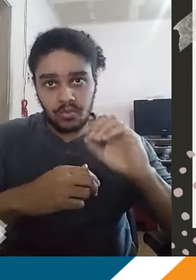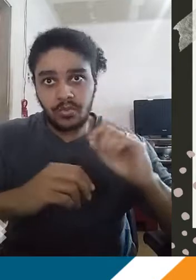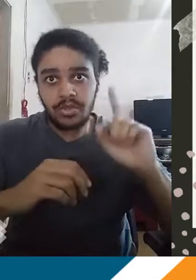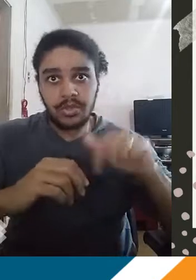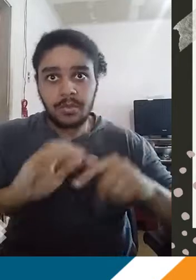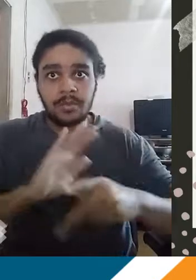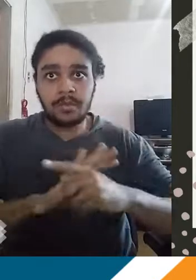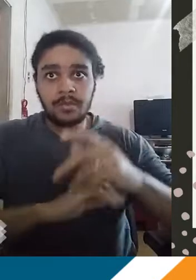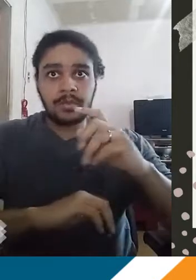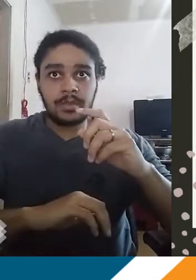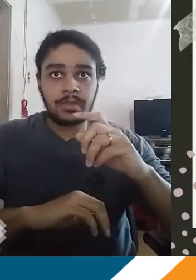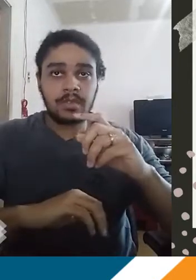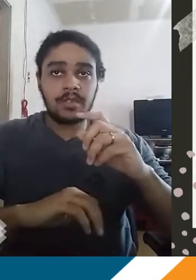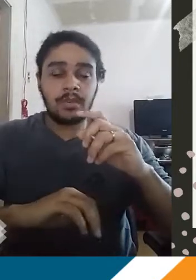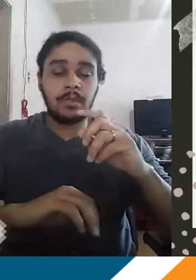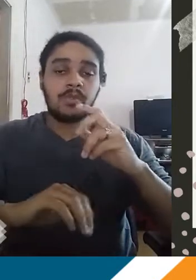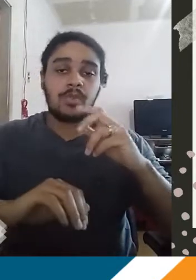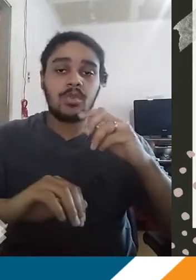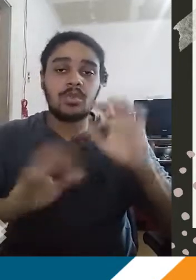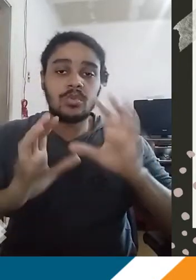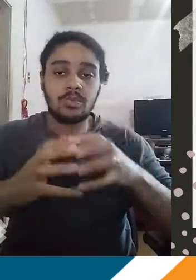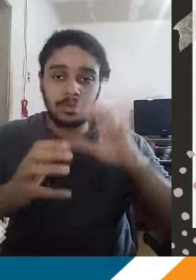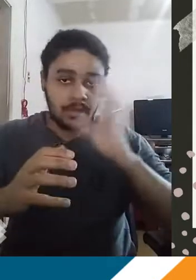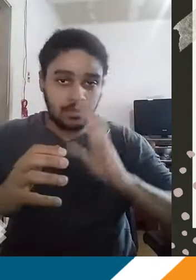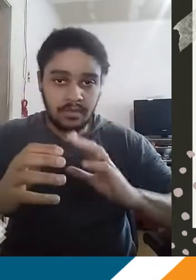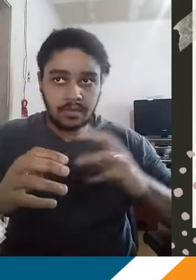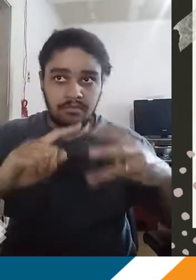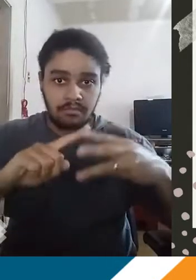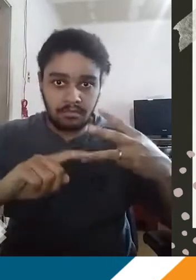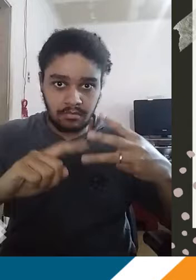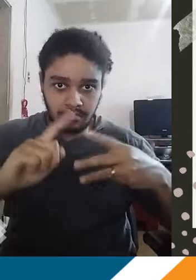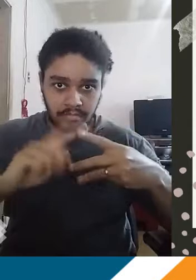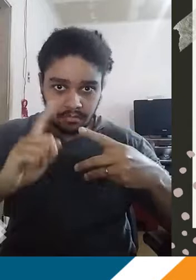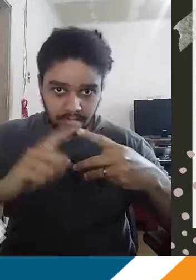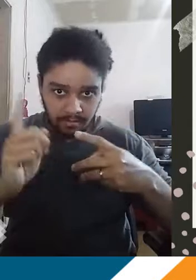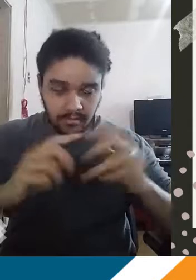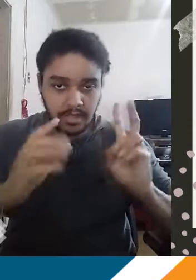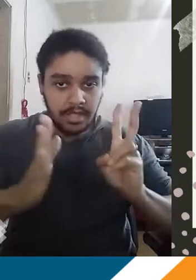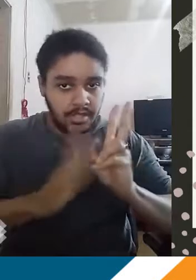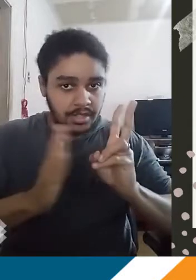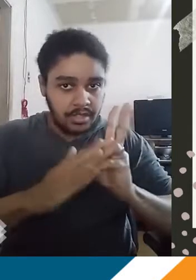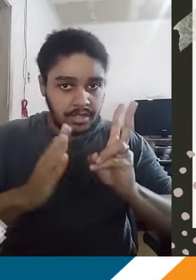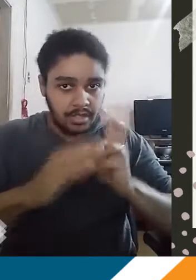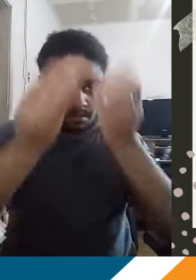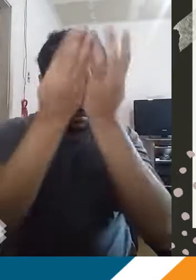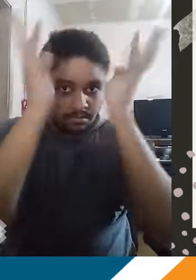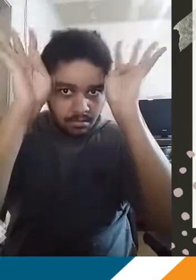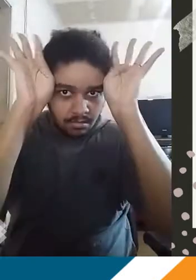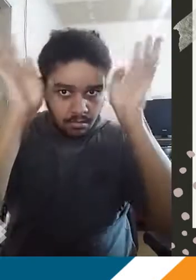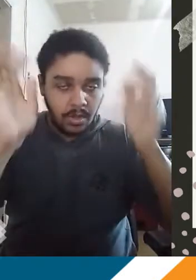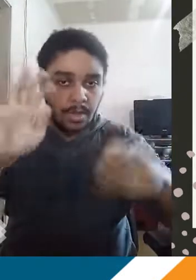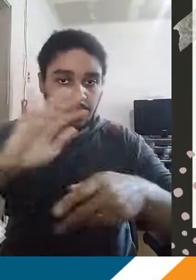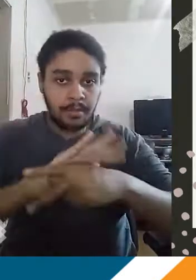povo brasileiro. Seriam os povos originários. Teríamos ali o indígena nativo